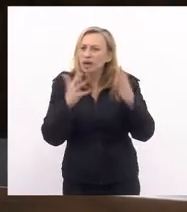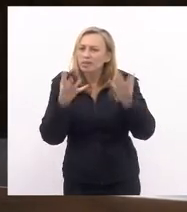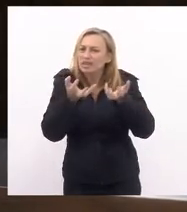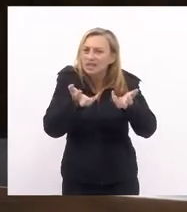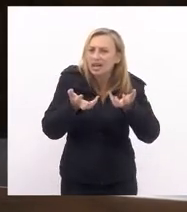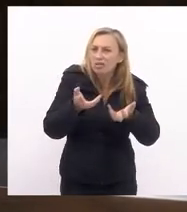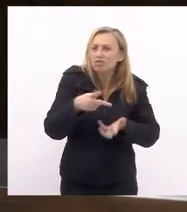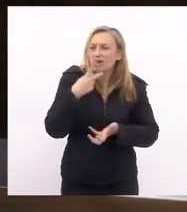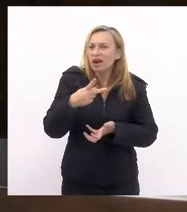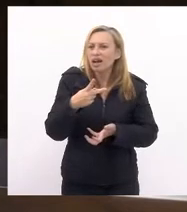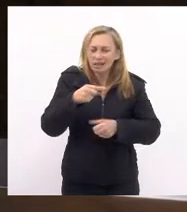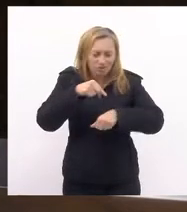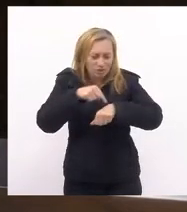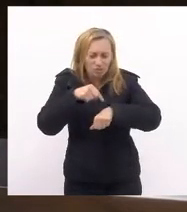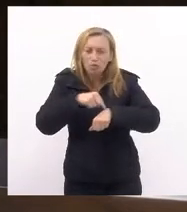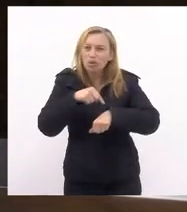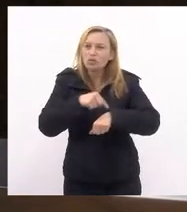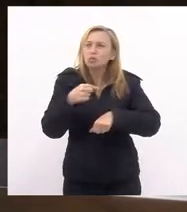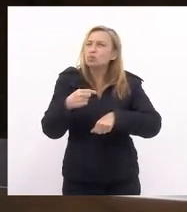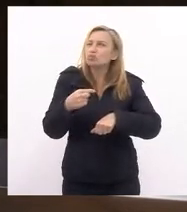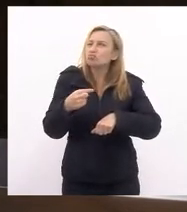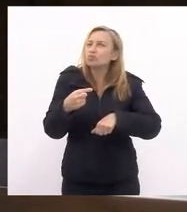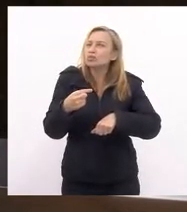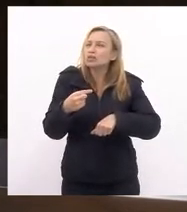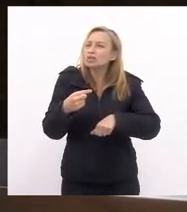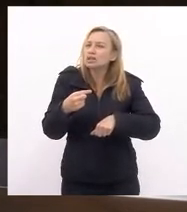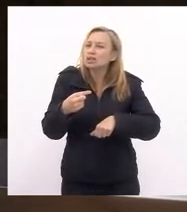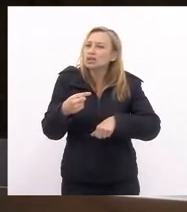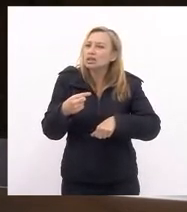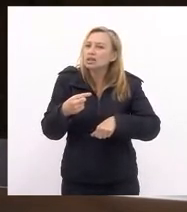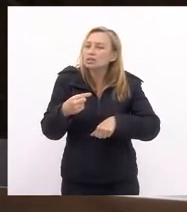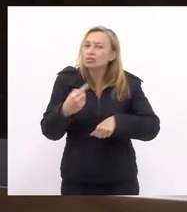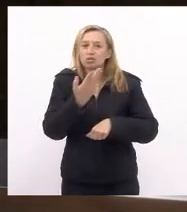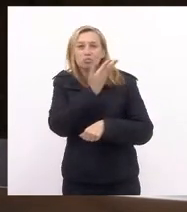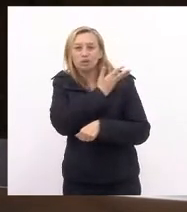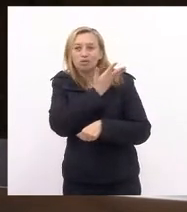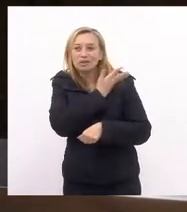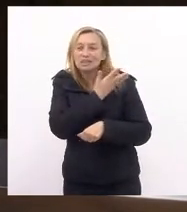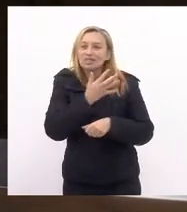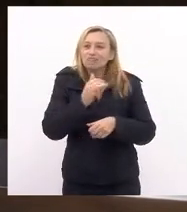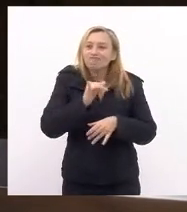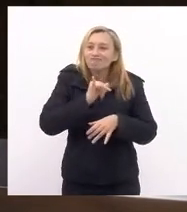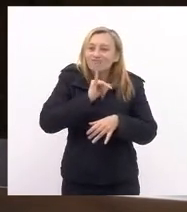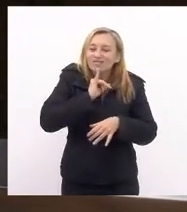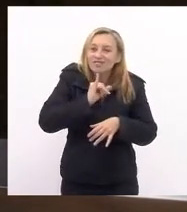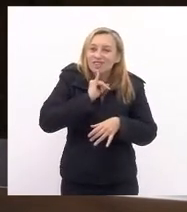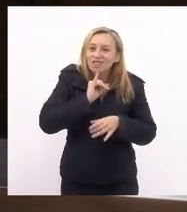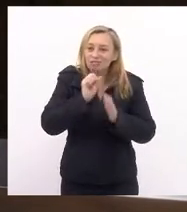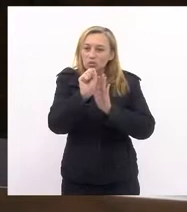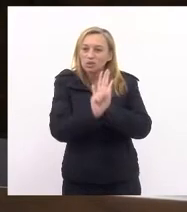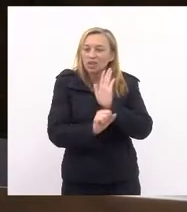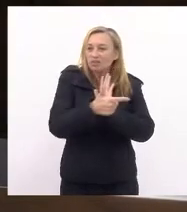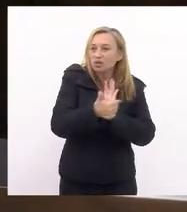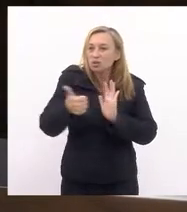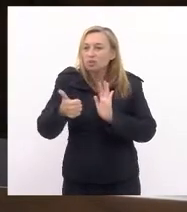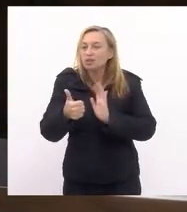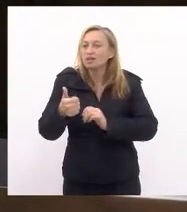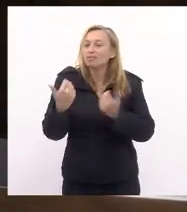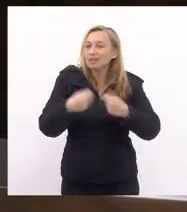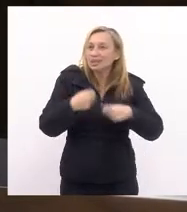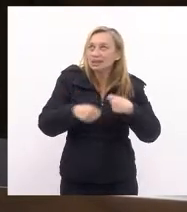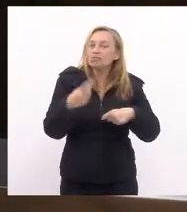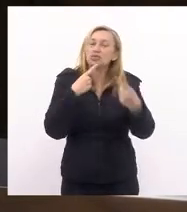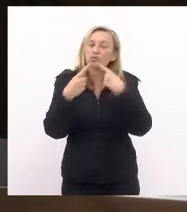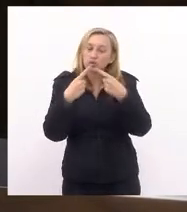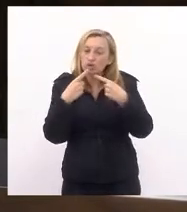dizer que, no momento de muita intolerância, a gente, infelizmente, em pleno século XXI, temos que debater